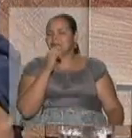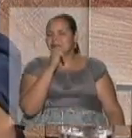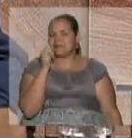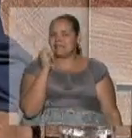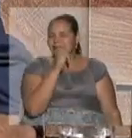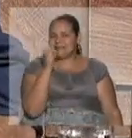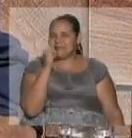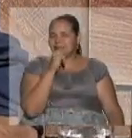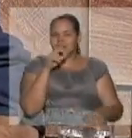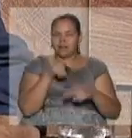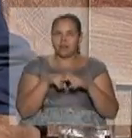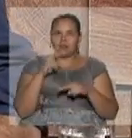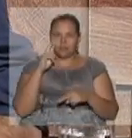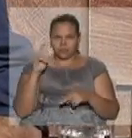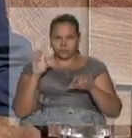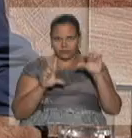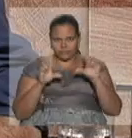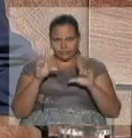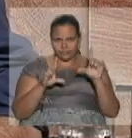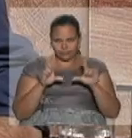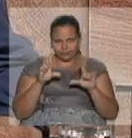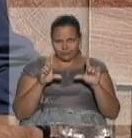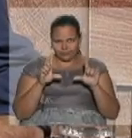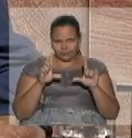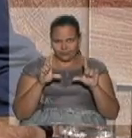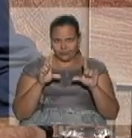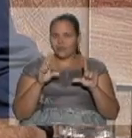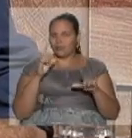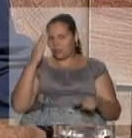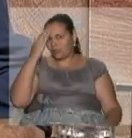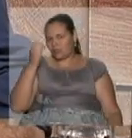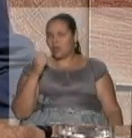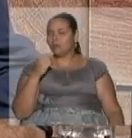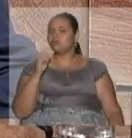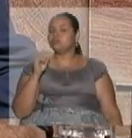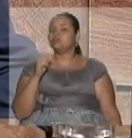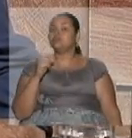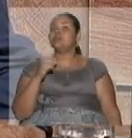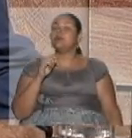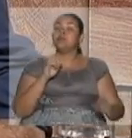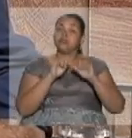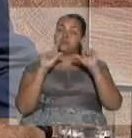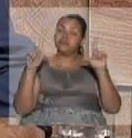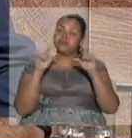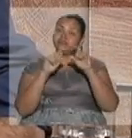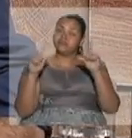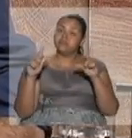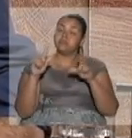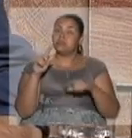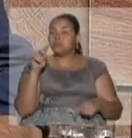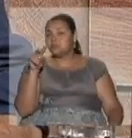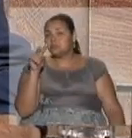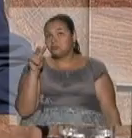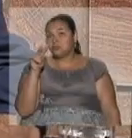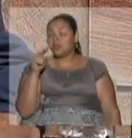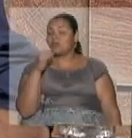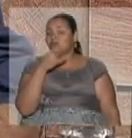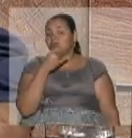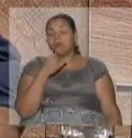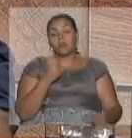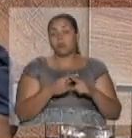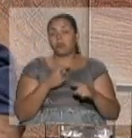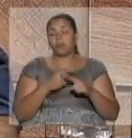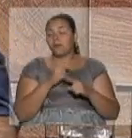senta e está lá a televisão. Você já sabe o que toca ali, né? Que aparece naqueles programas. Então, é triste, porque não